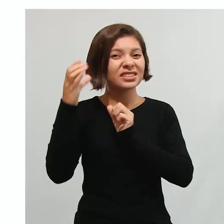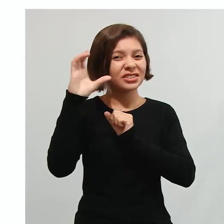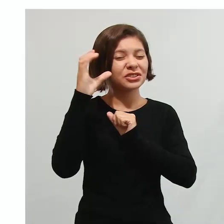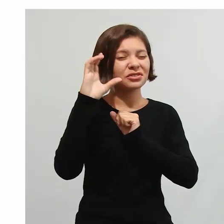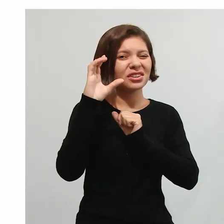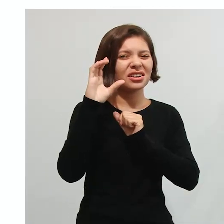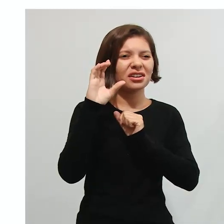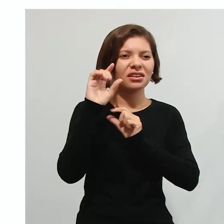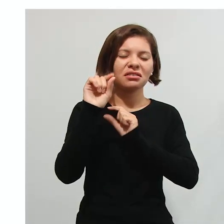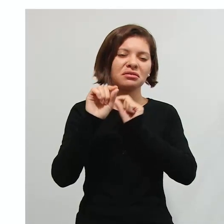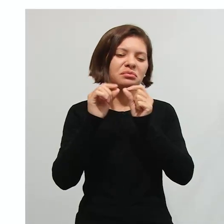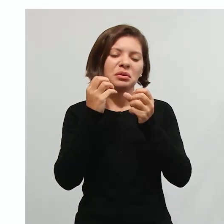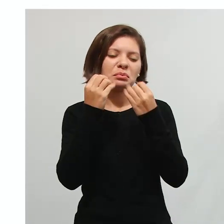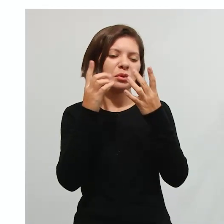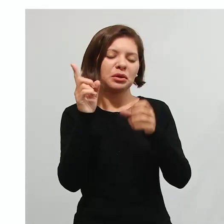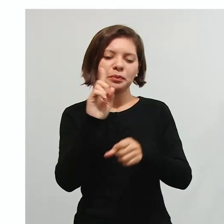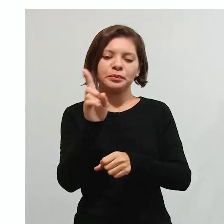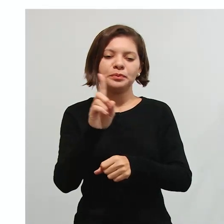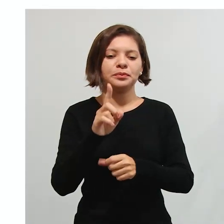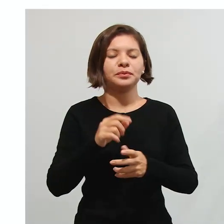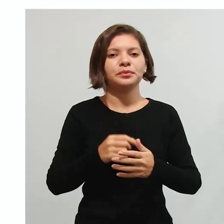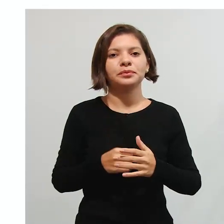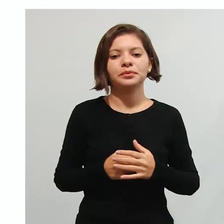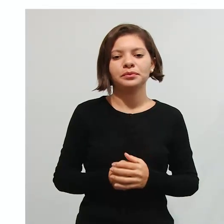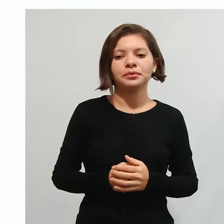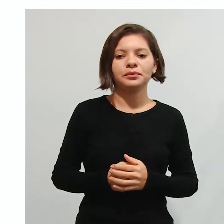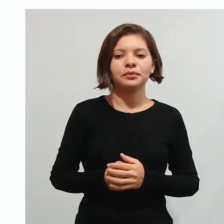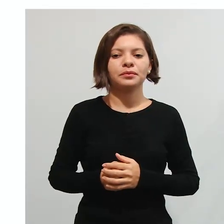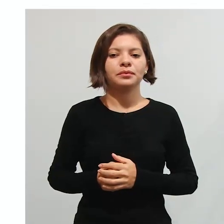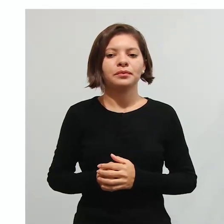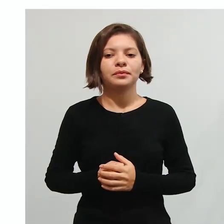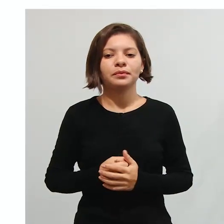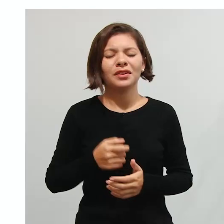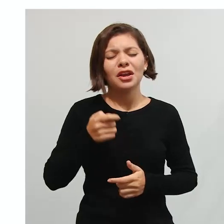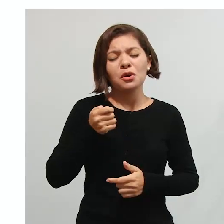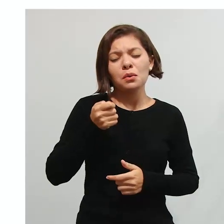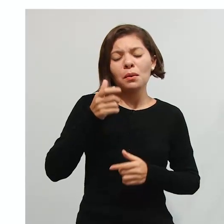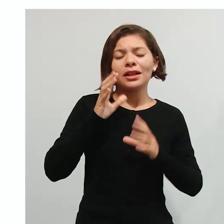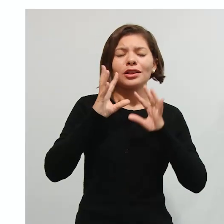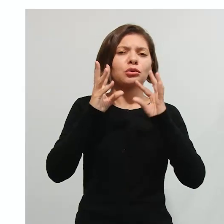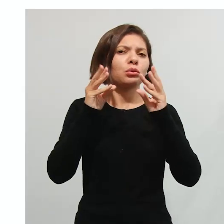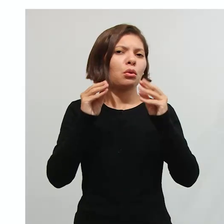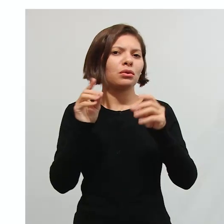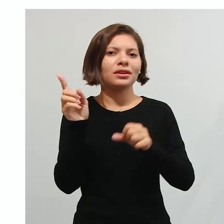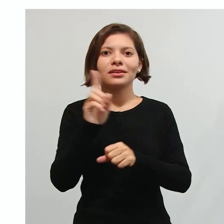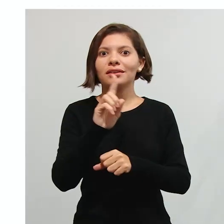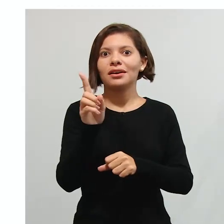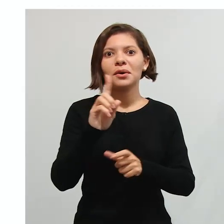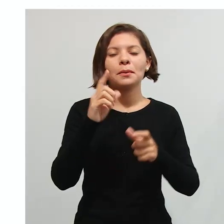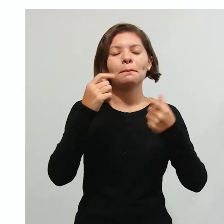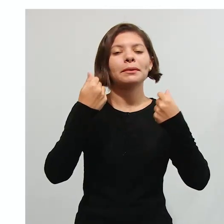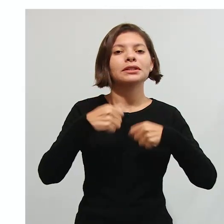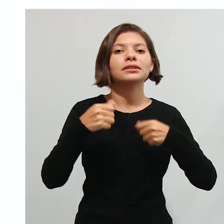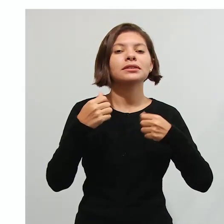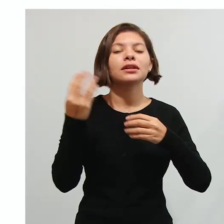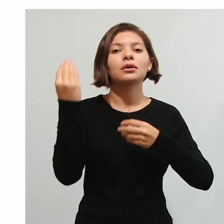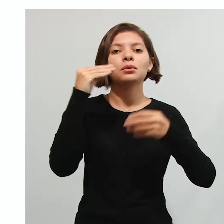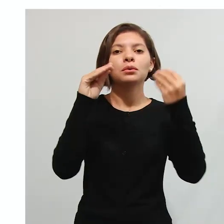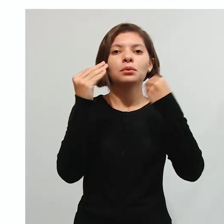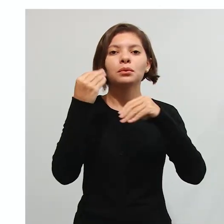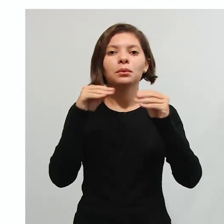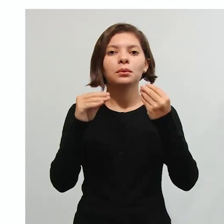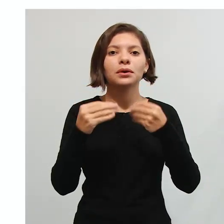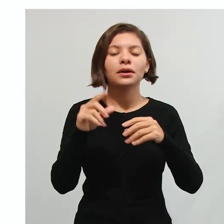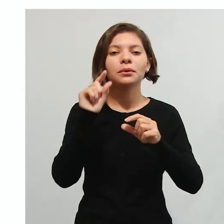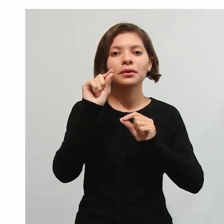pesquisa científica não é interessante né Por exemplo colocar expressões quase todos não a gente tá fazendo uma pesquisa cientí a gente tem